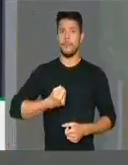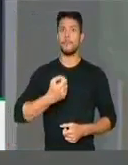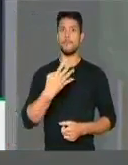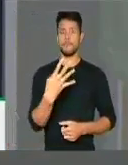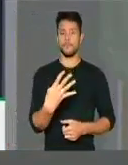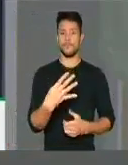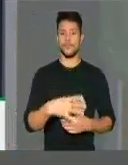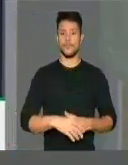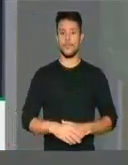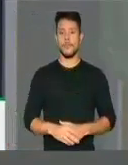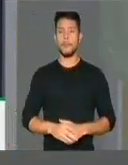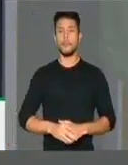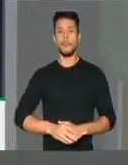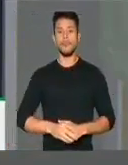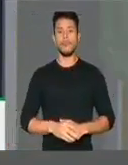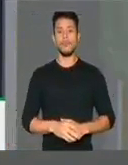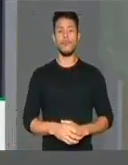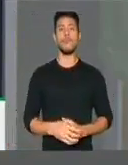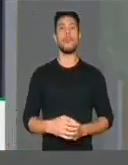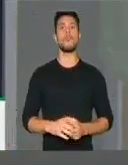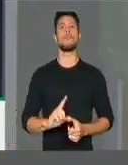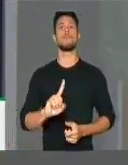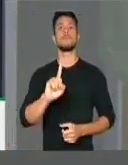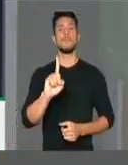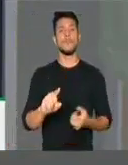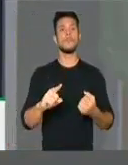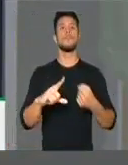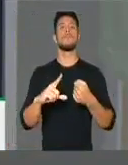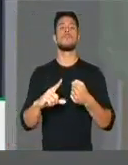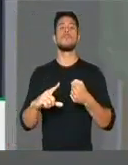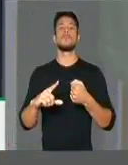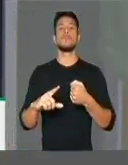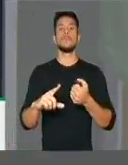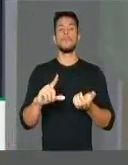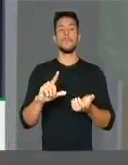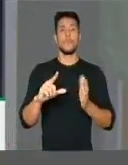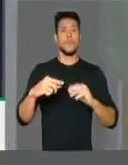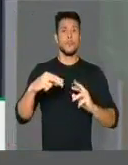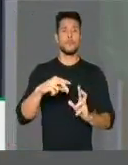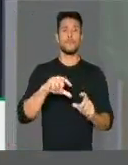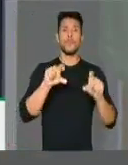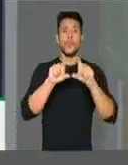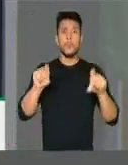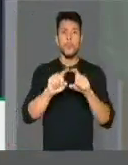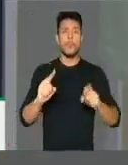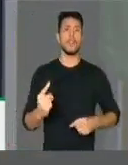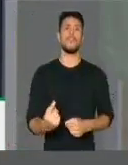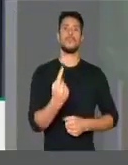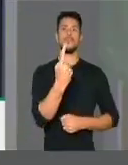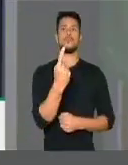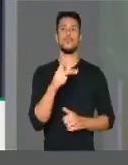Suprime-se o parágrafo único do artigo 6º do projeto de lei.